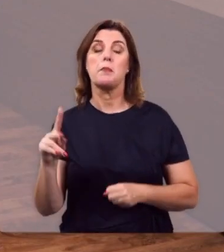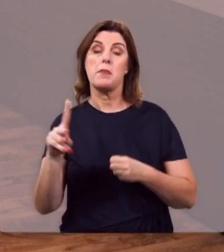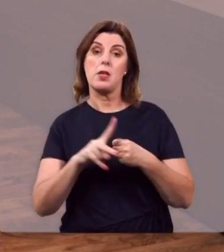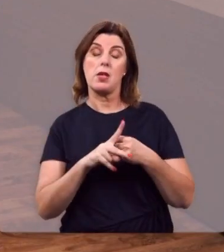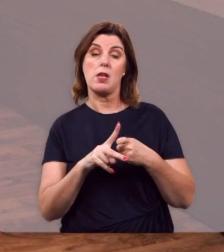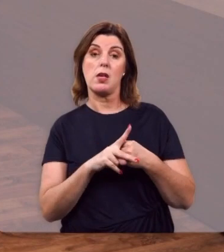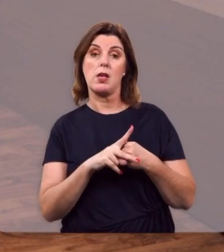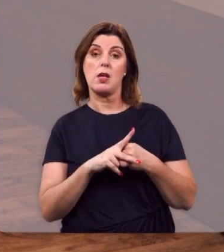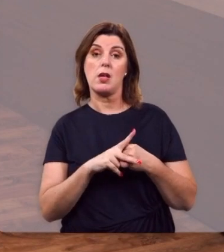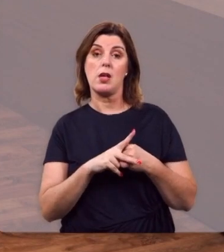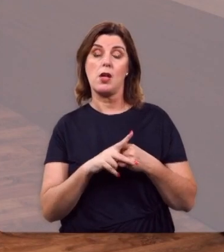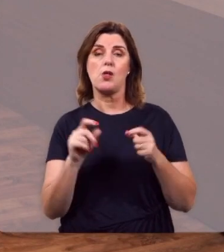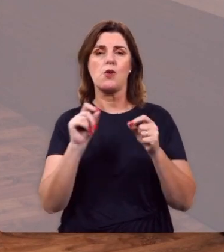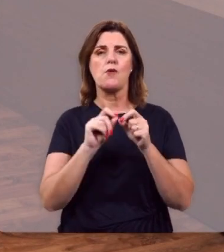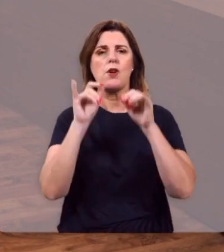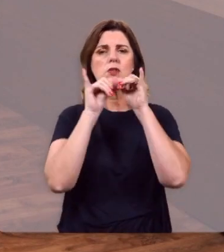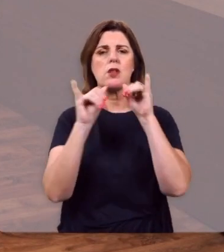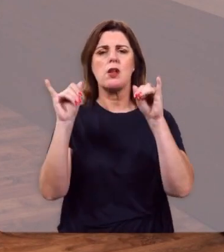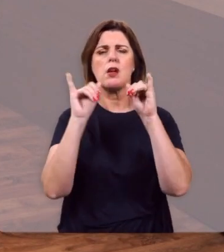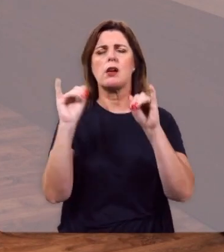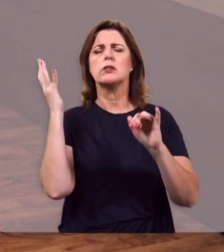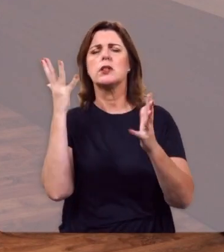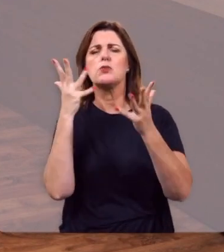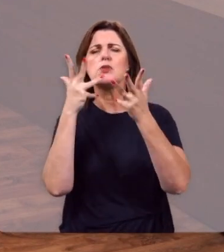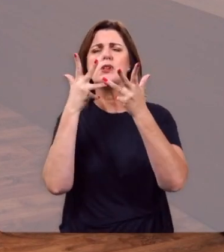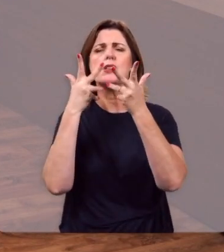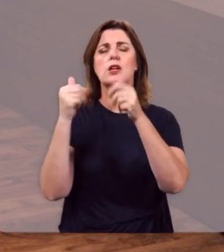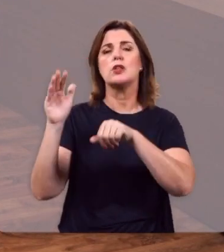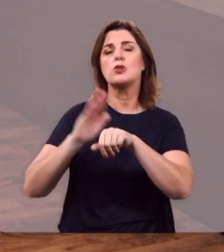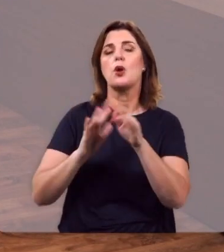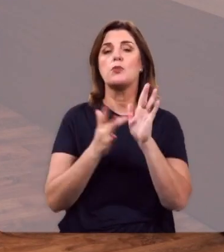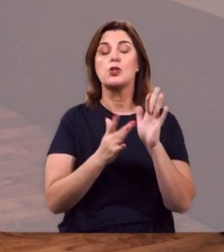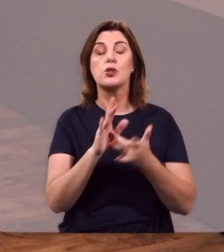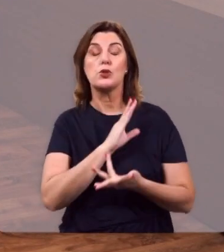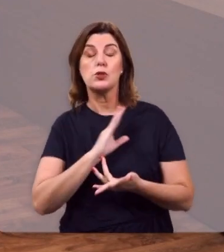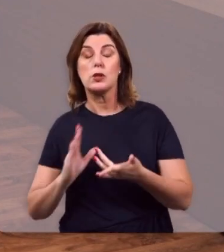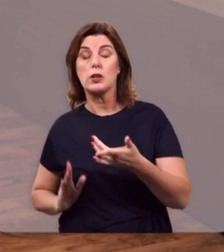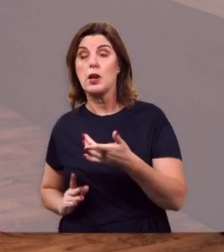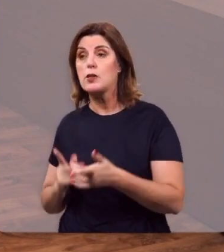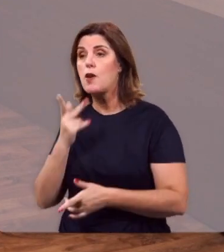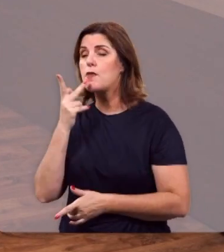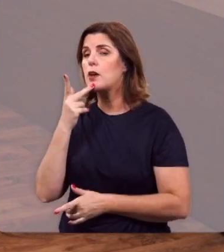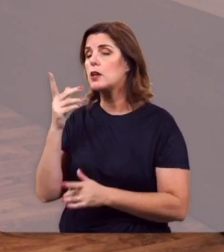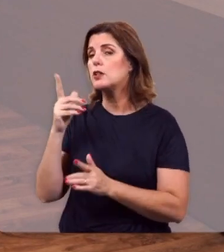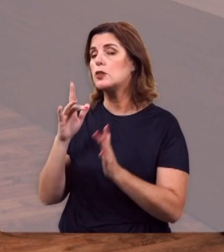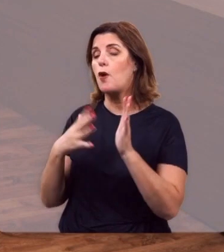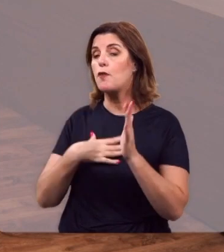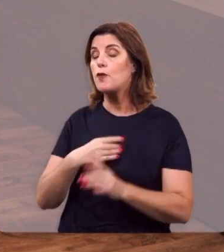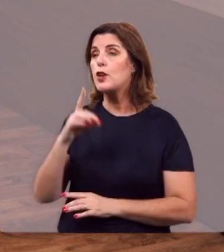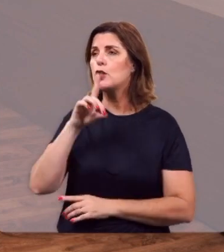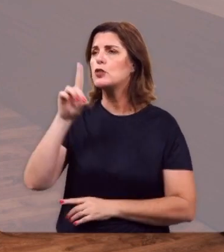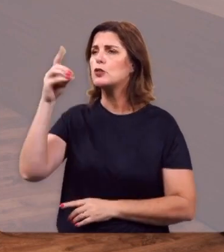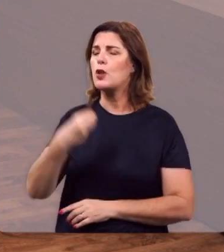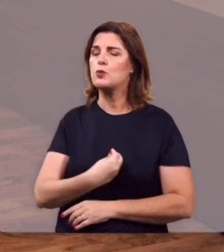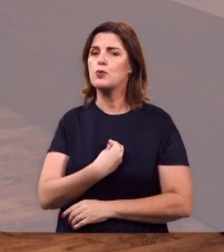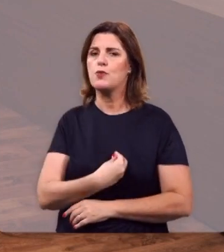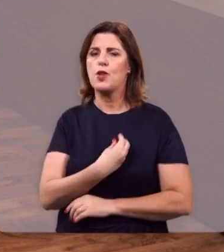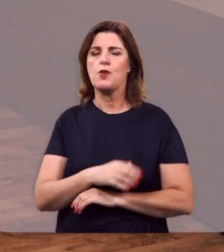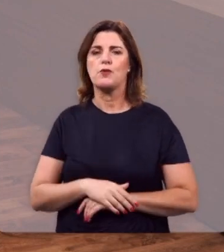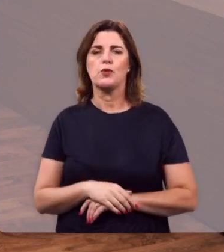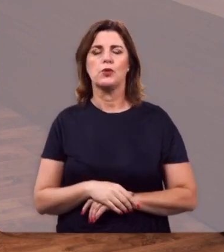Pedro fez declarações belíssimas acerca de Cristo, chamando-o de o Filho de Deus, o Filho do Deus